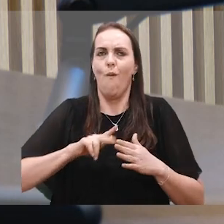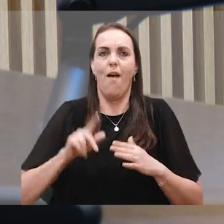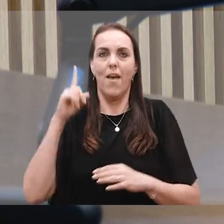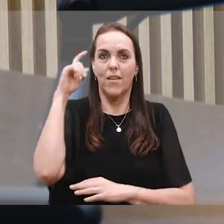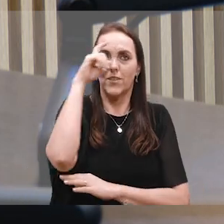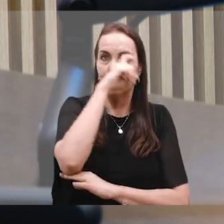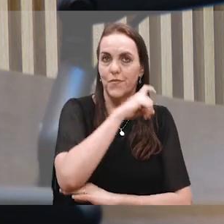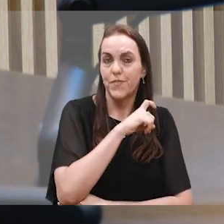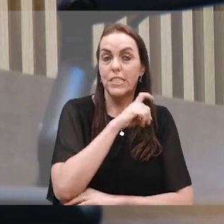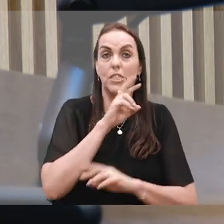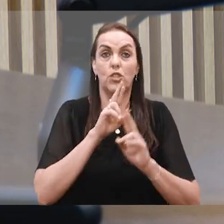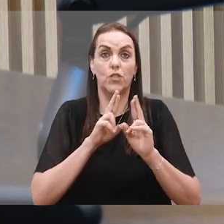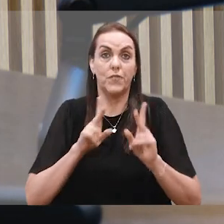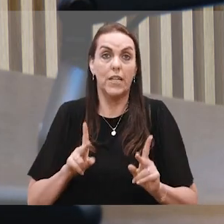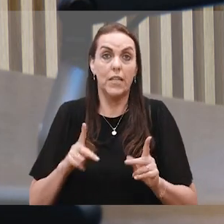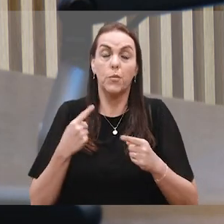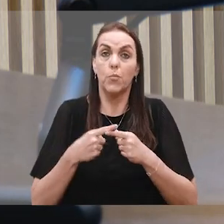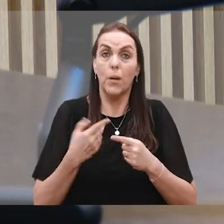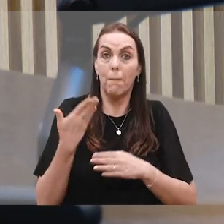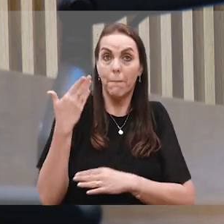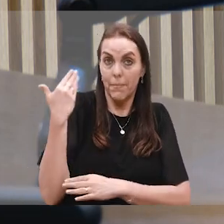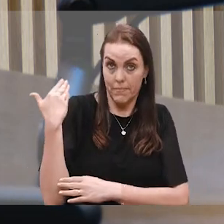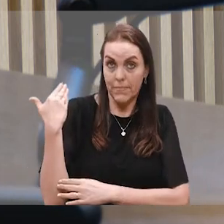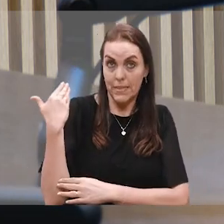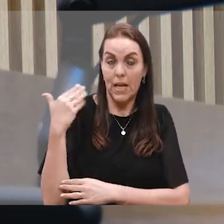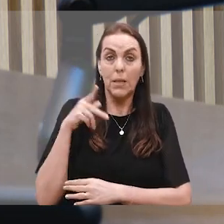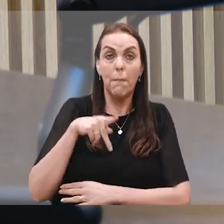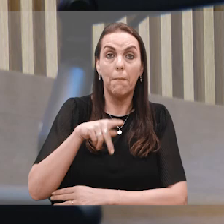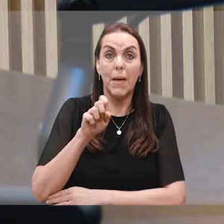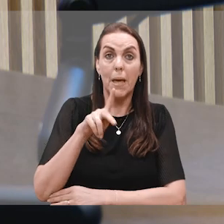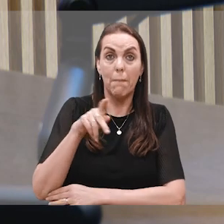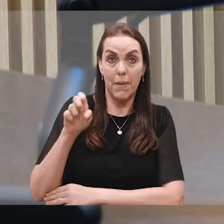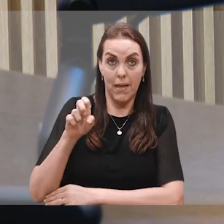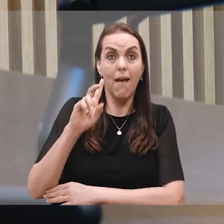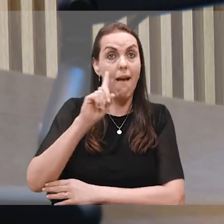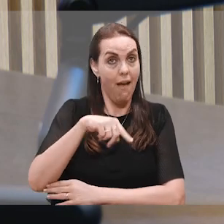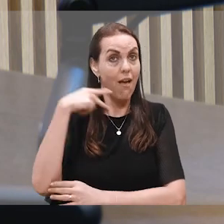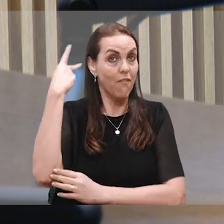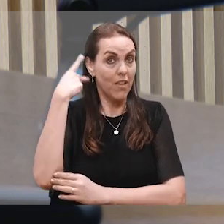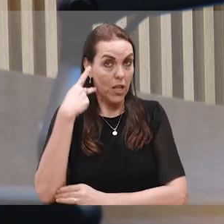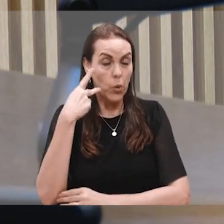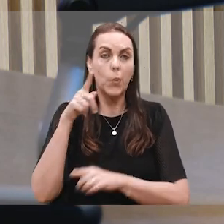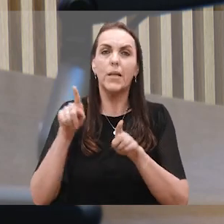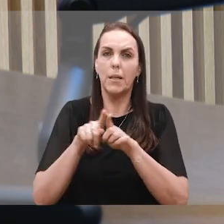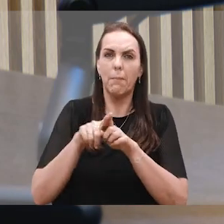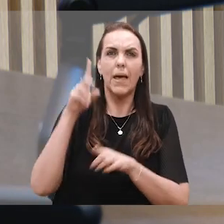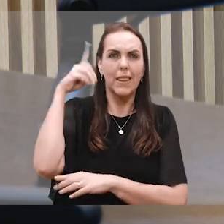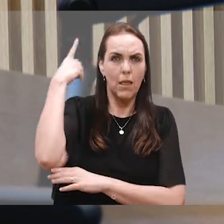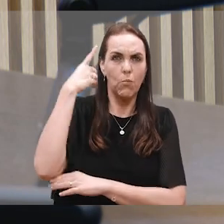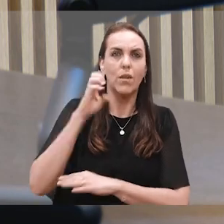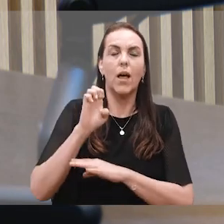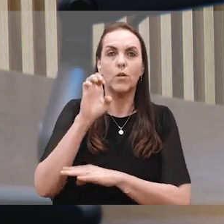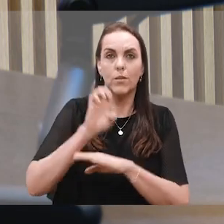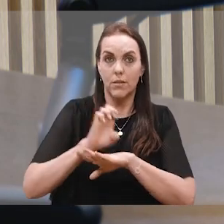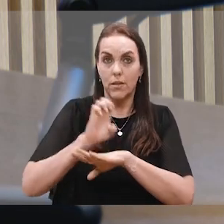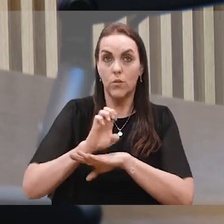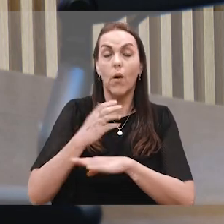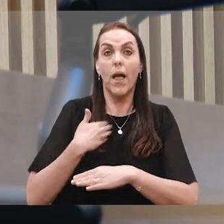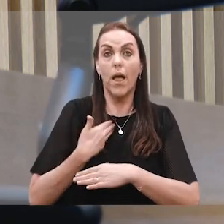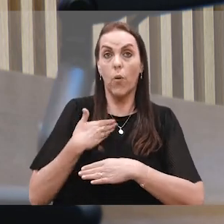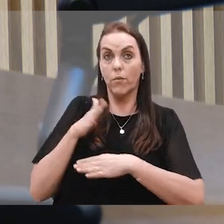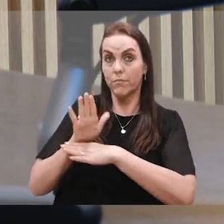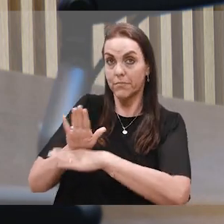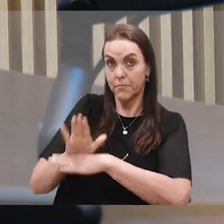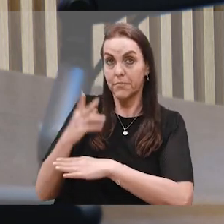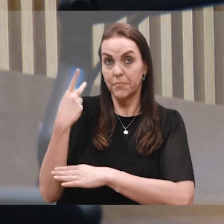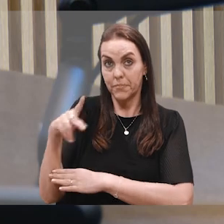coisa difícil ou diferente, porque à época, quando o Pepe Vargas era vereador, ou mesmo quando ele foi deputado estadual, que eu era assessora